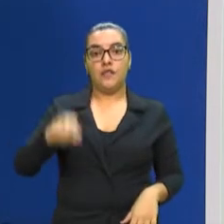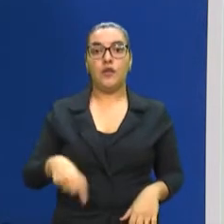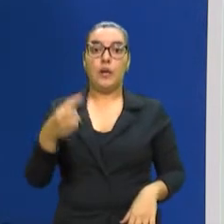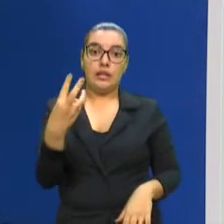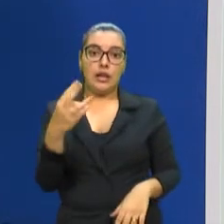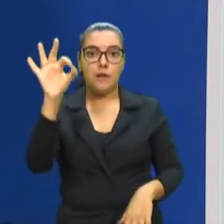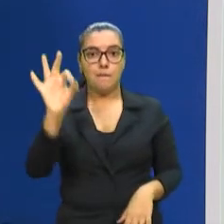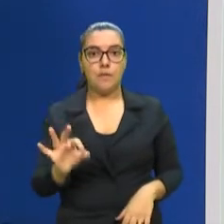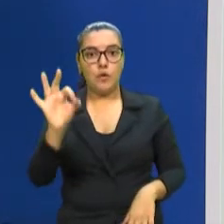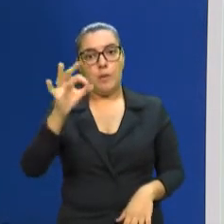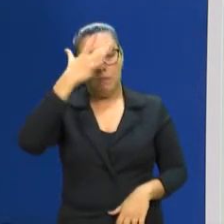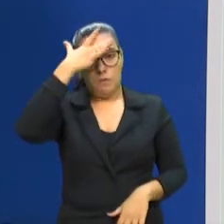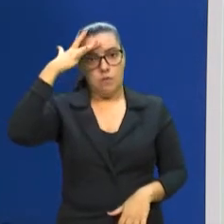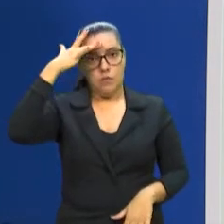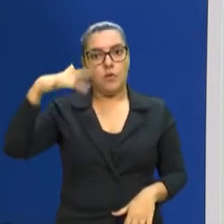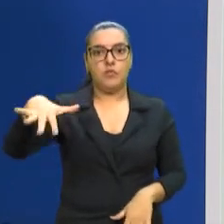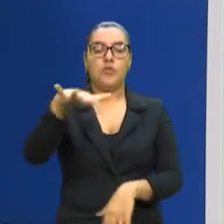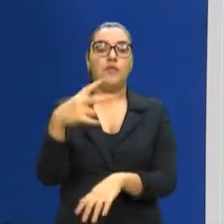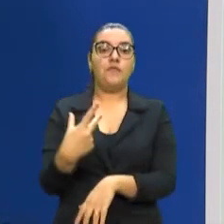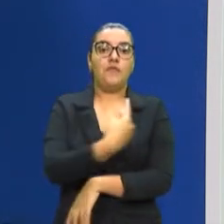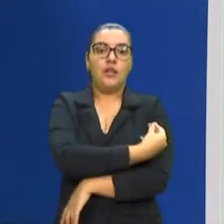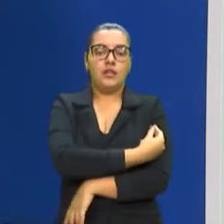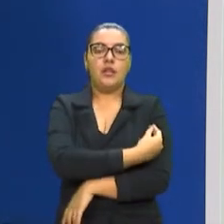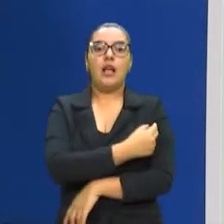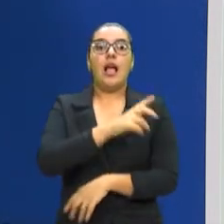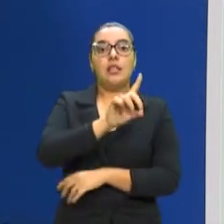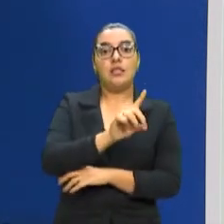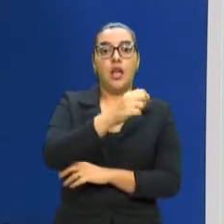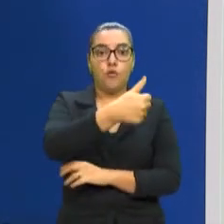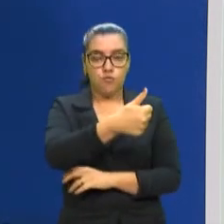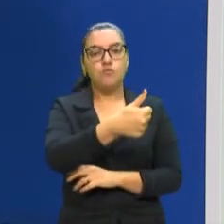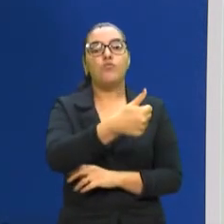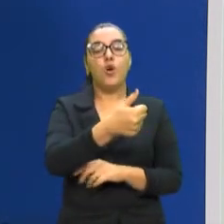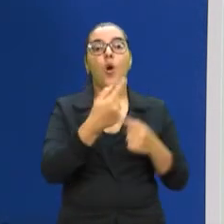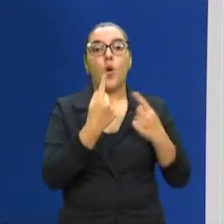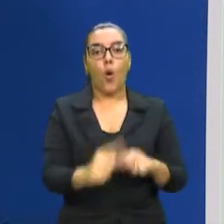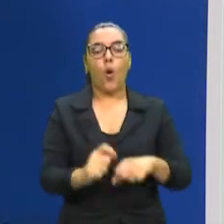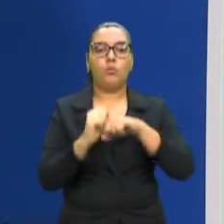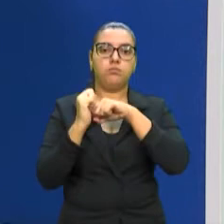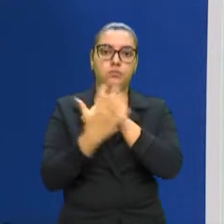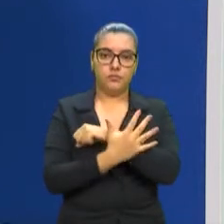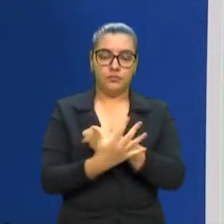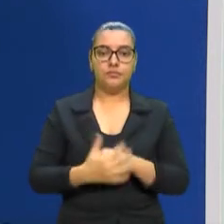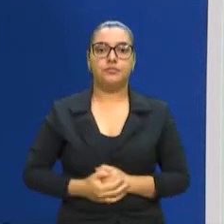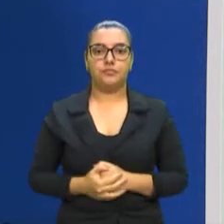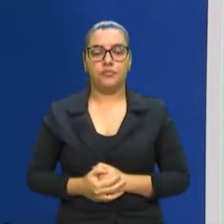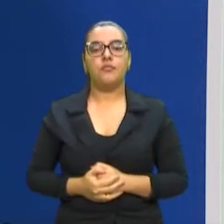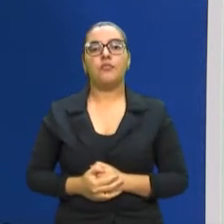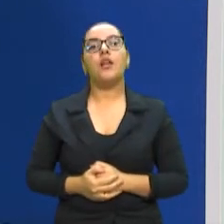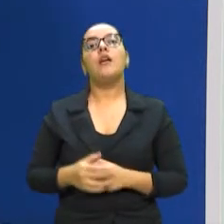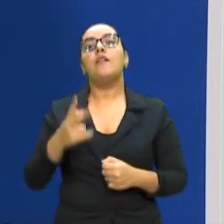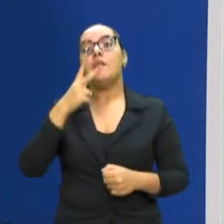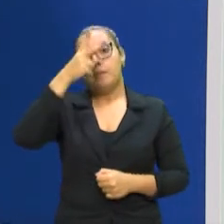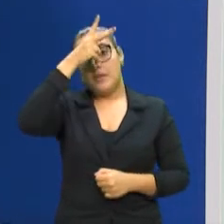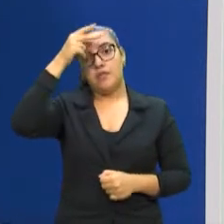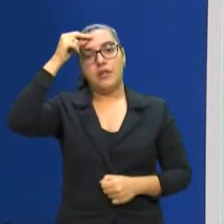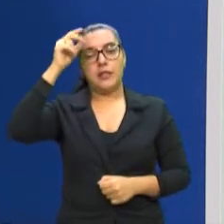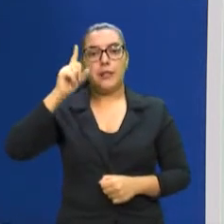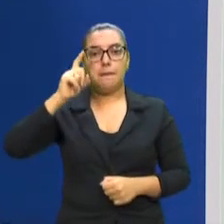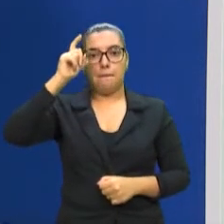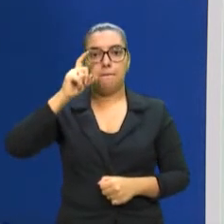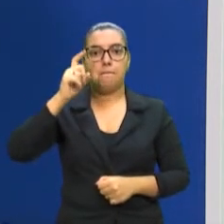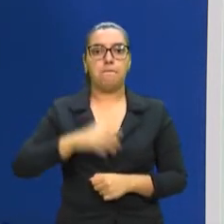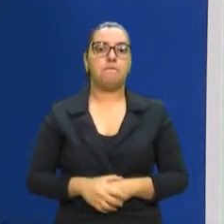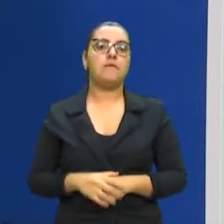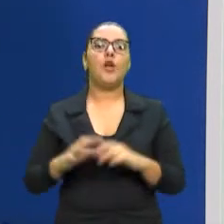40,3% da população vacinada com a primeira dose contra a Covid-19, de acordo com o prefeito José Sarto.